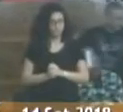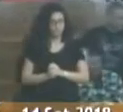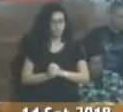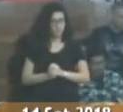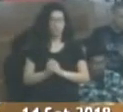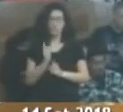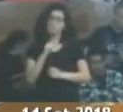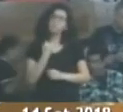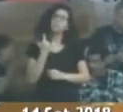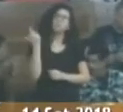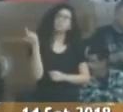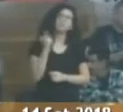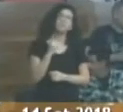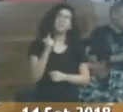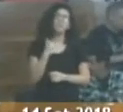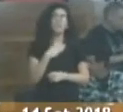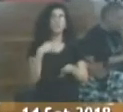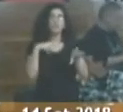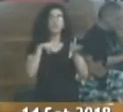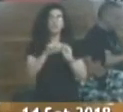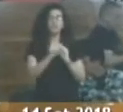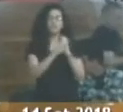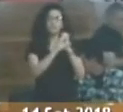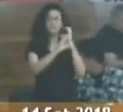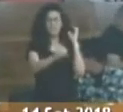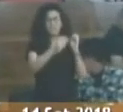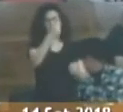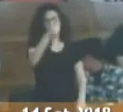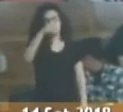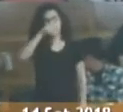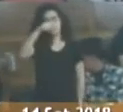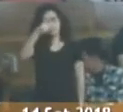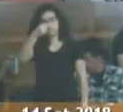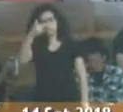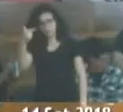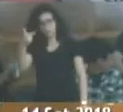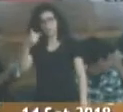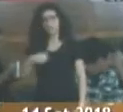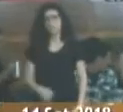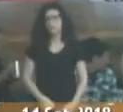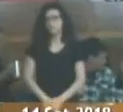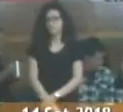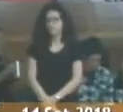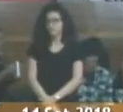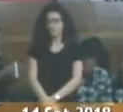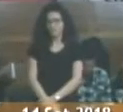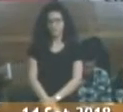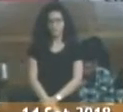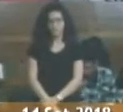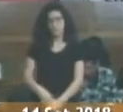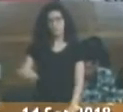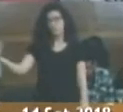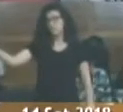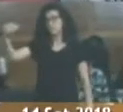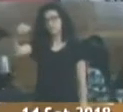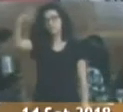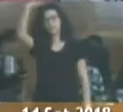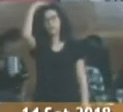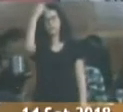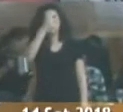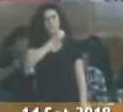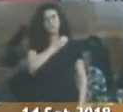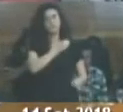gente conseguiu. Eu me formei engenheiro em 1972, vim para Angra em